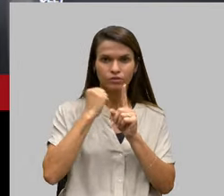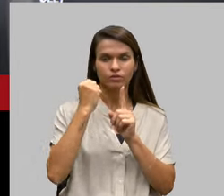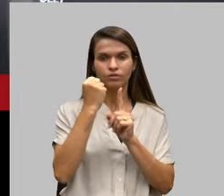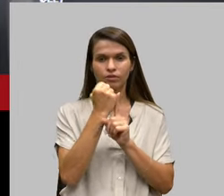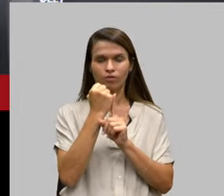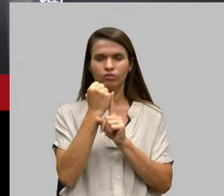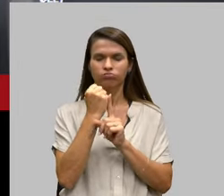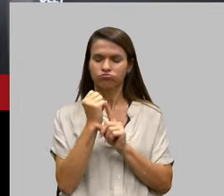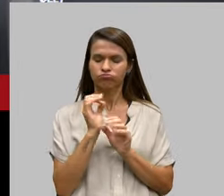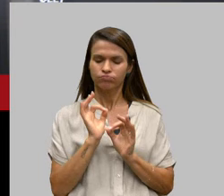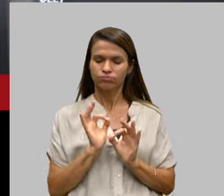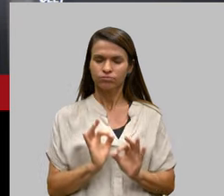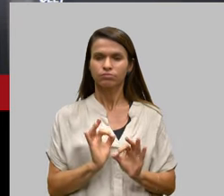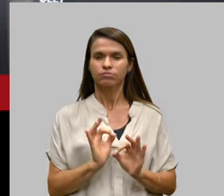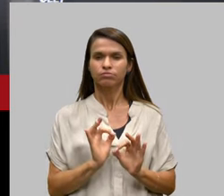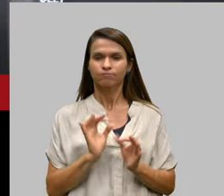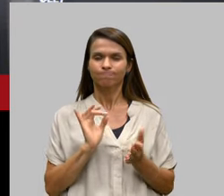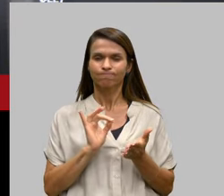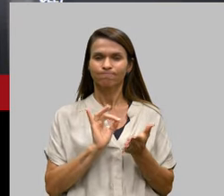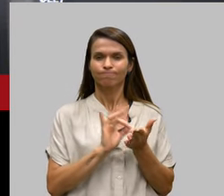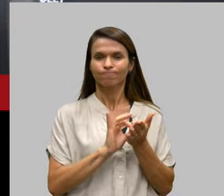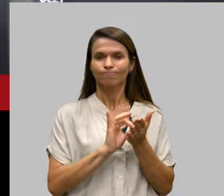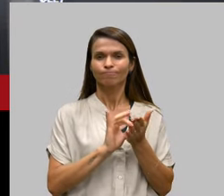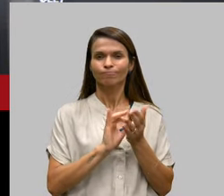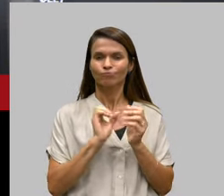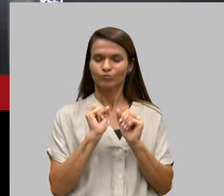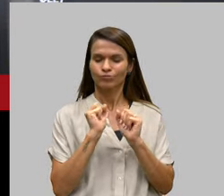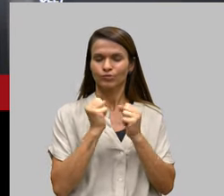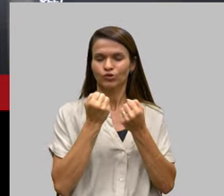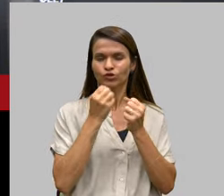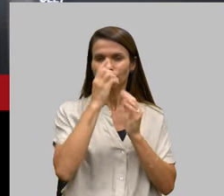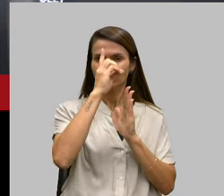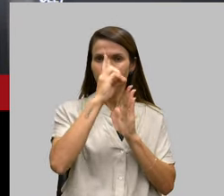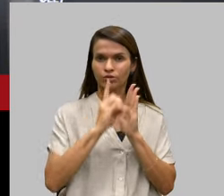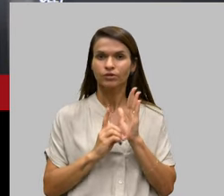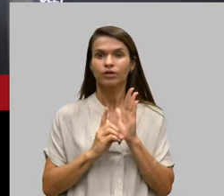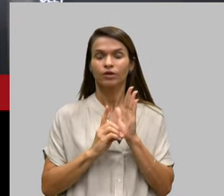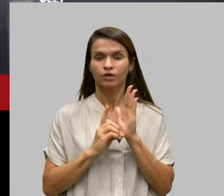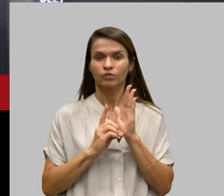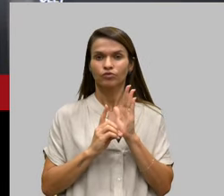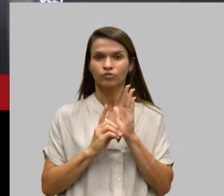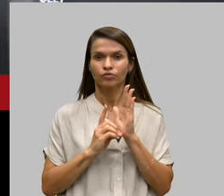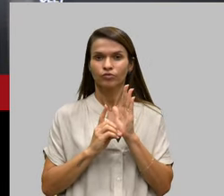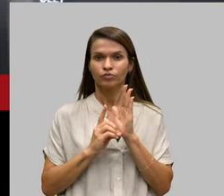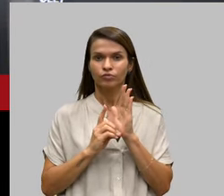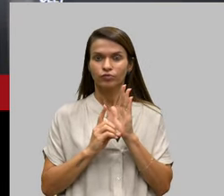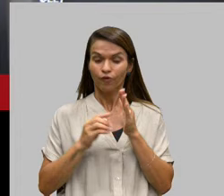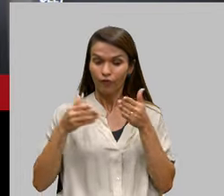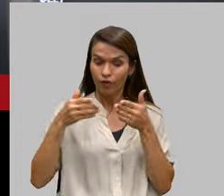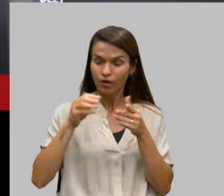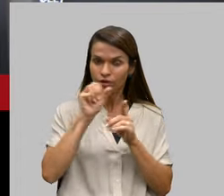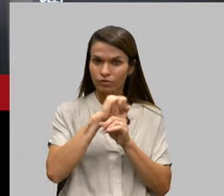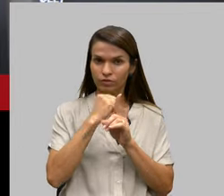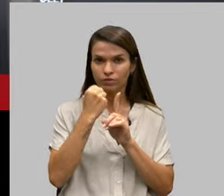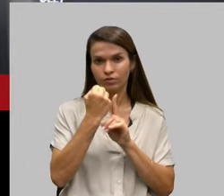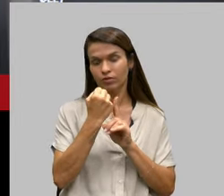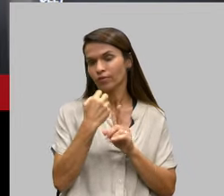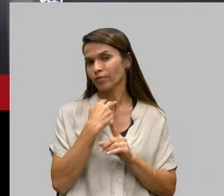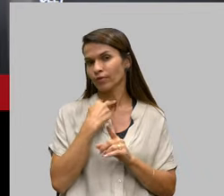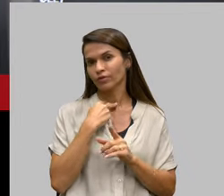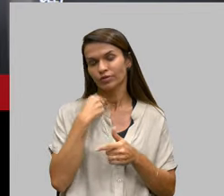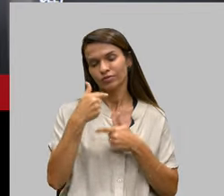fato busque garantir direitos minimamente condignos para Essa sociedade nós não podemos trabalhar